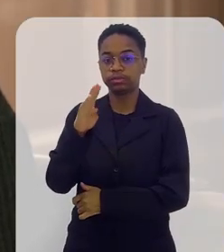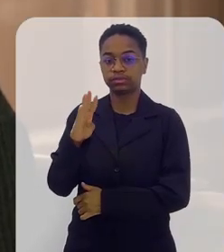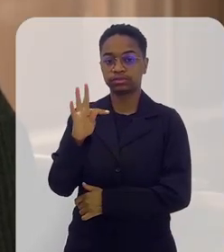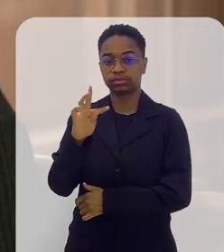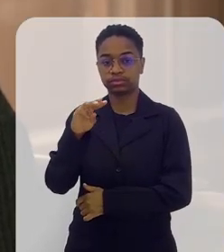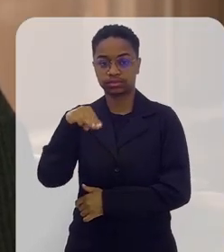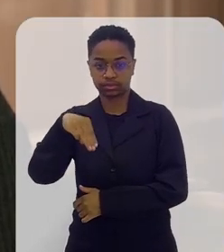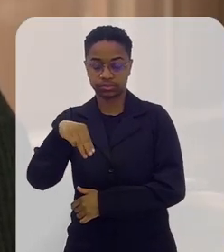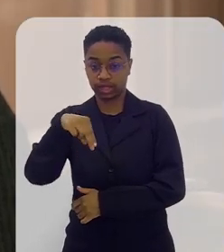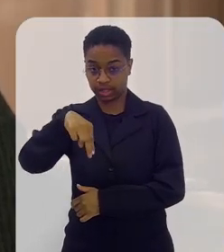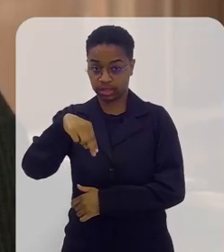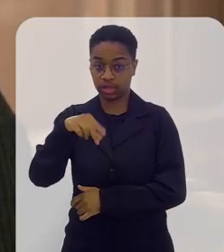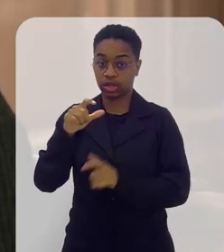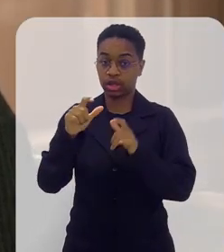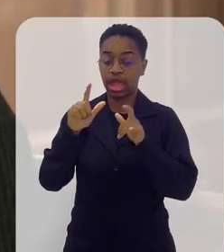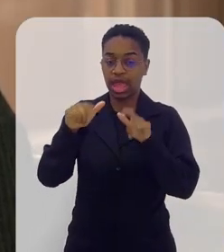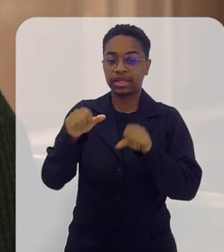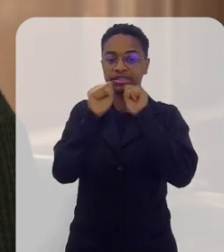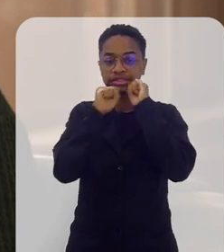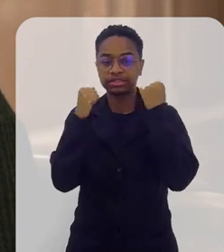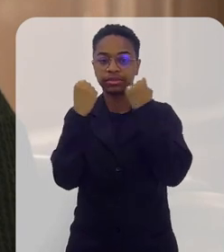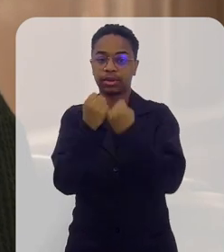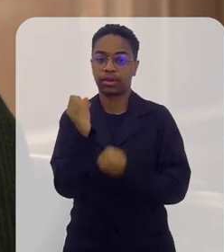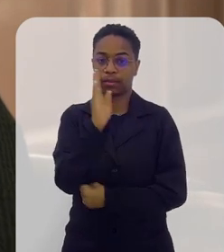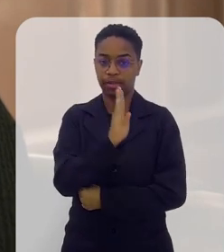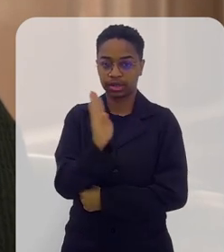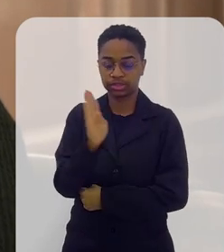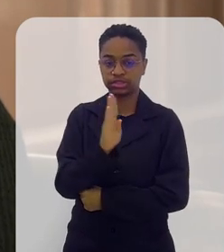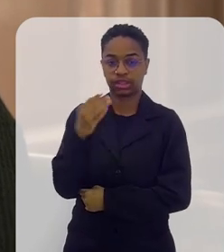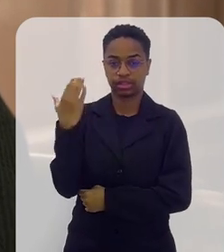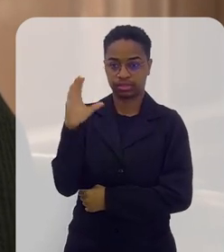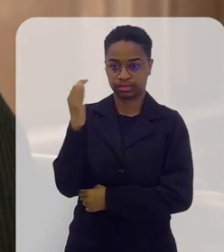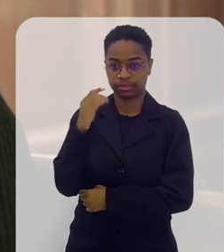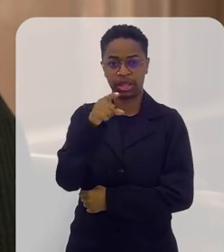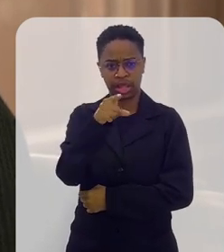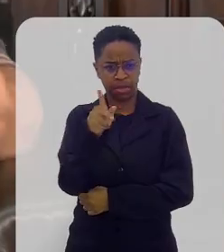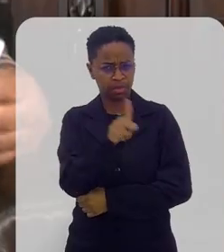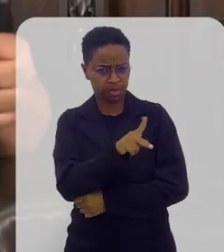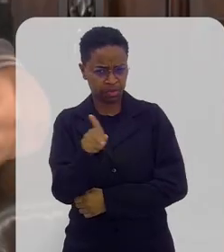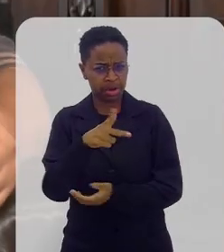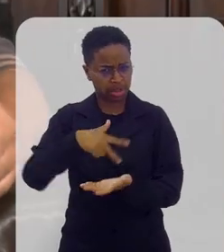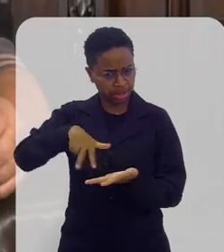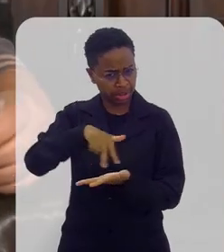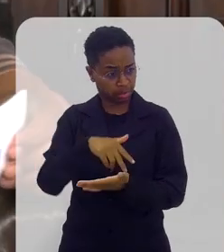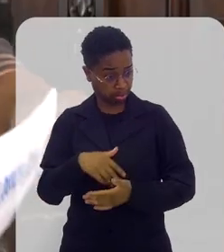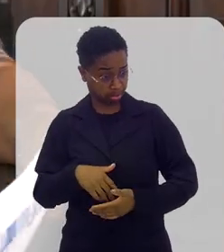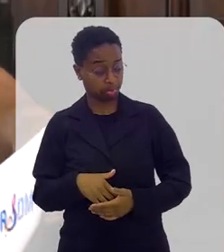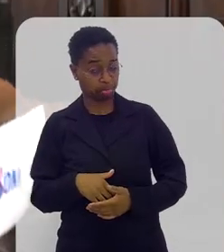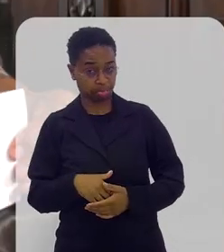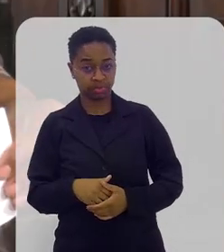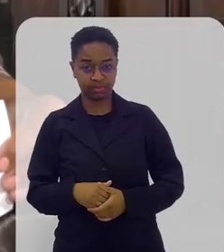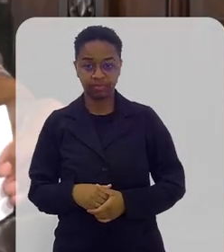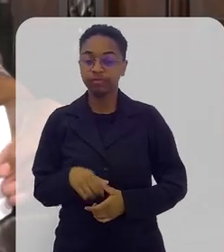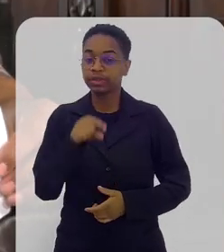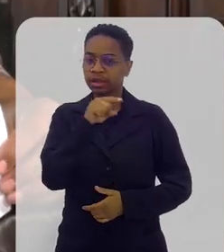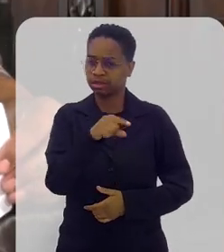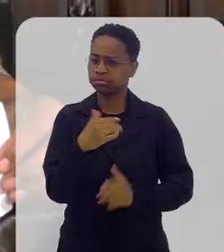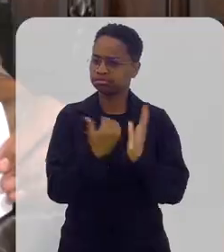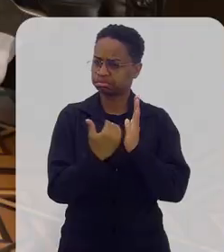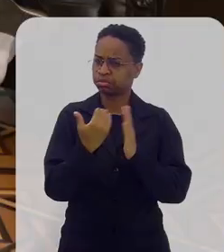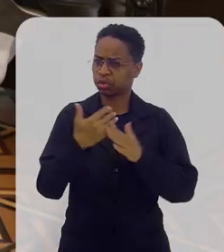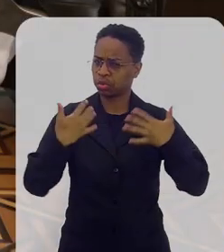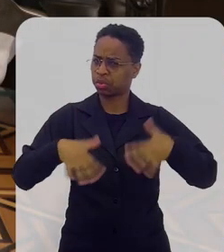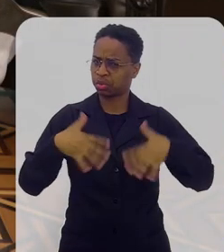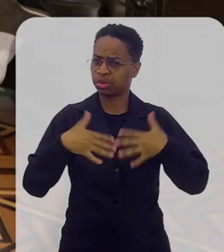de Niterói. Cantora, professora, bailarina. Bailarina não, né? Bailarina não inventei agora. Jéssica, não é muita coisa